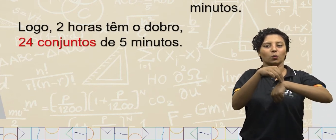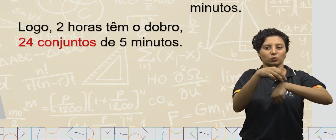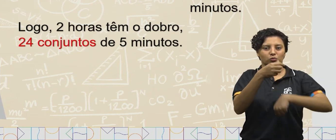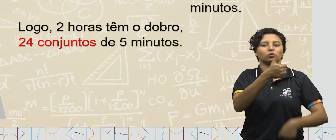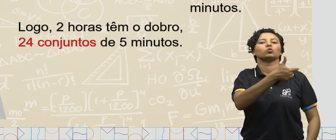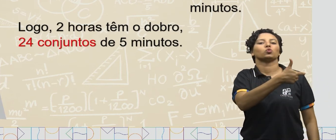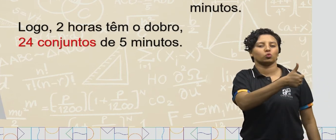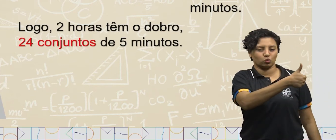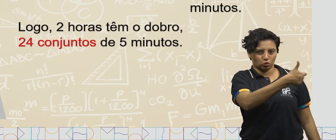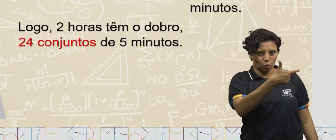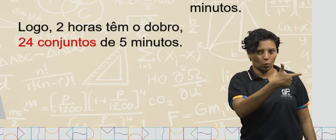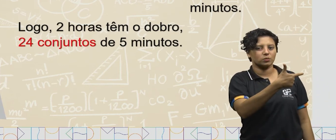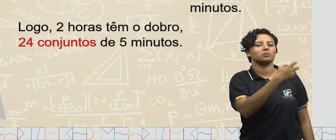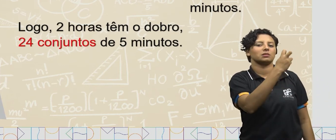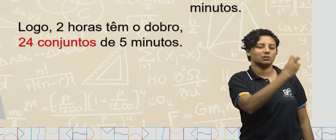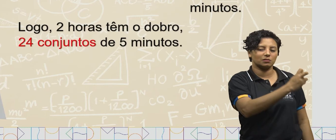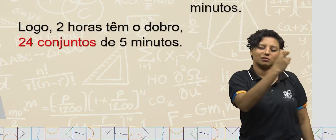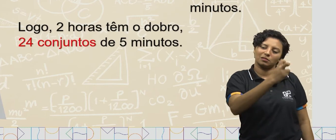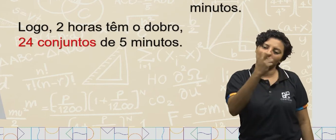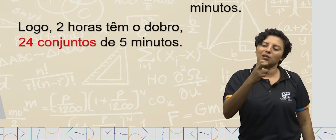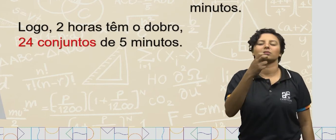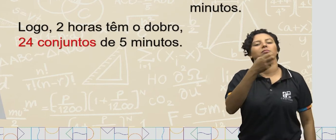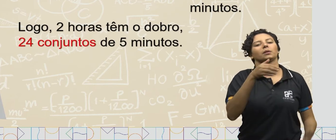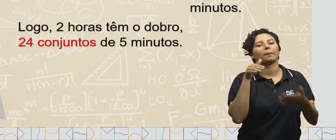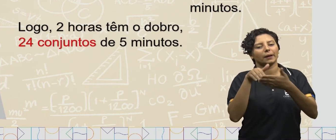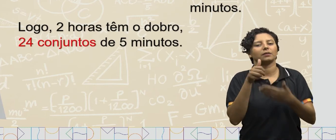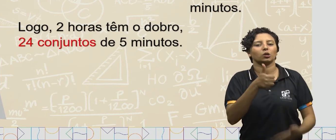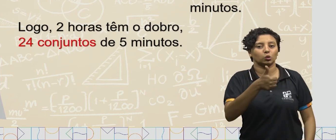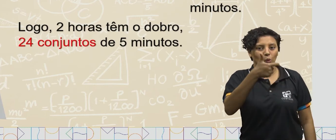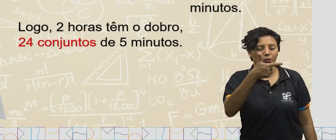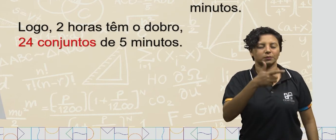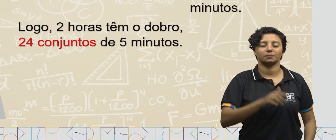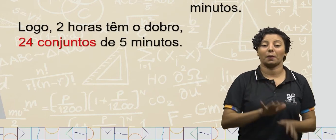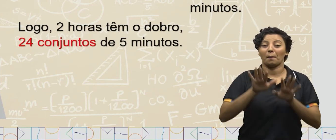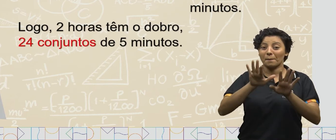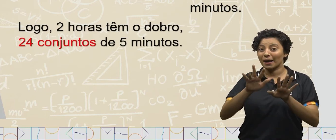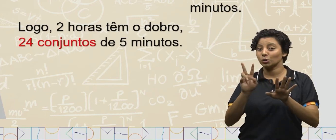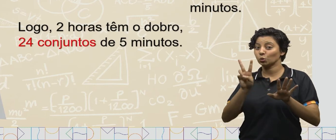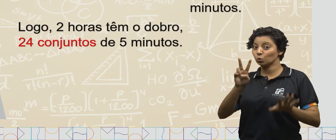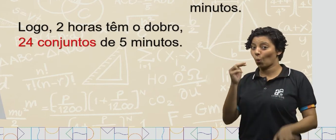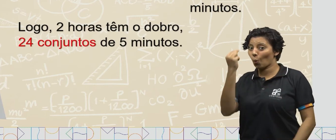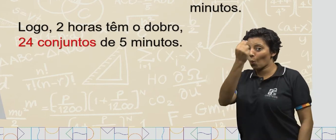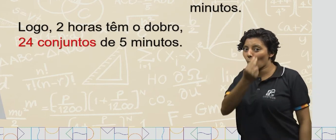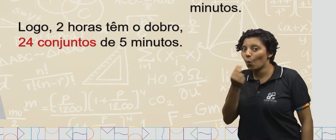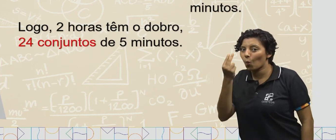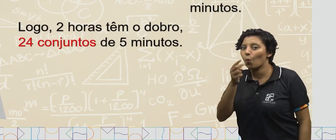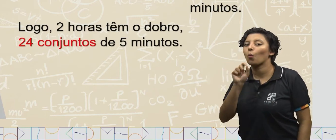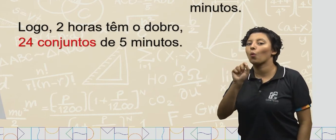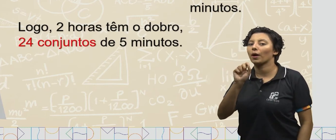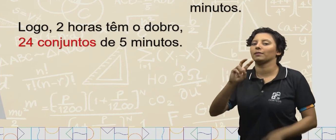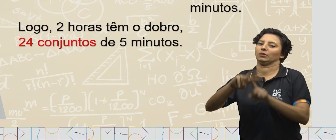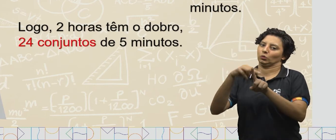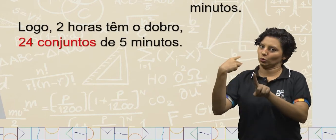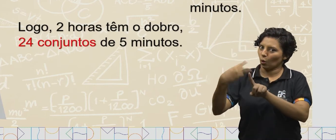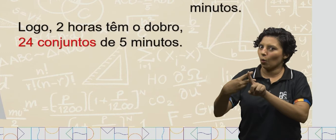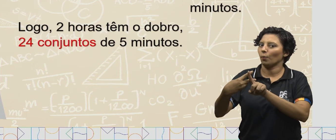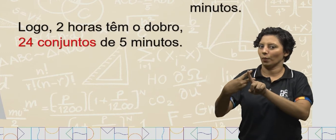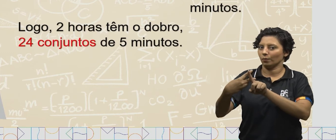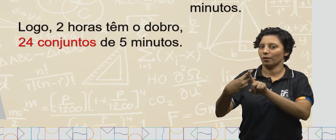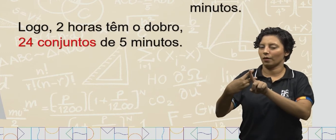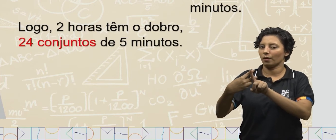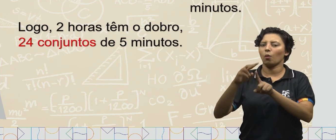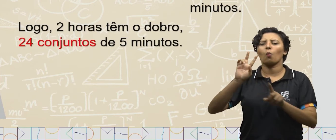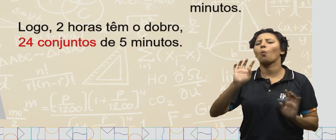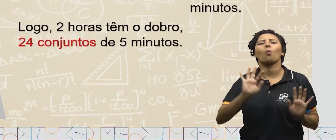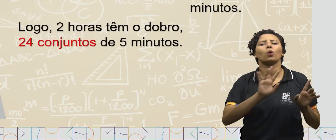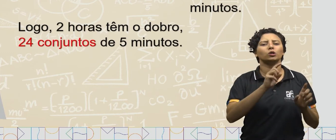12 conjuntos de 5 minutos. Logo, 2 horas tem o dobro. Qual